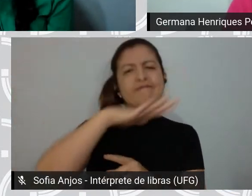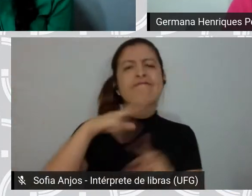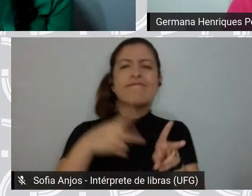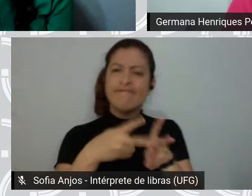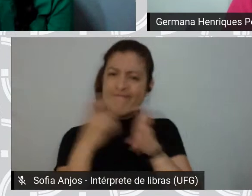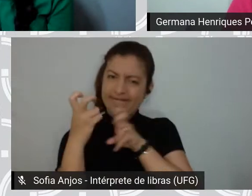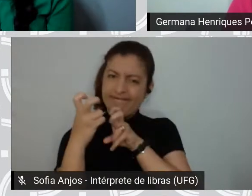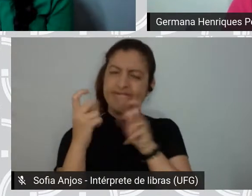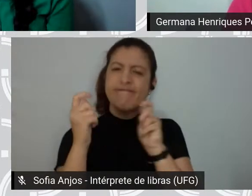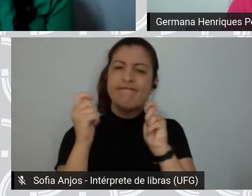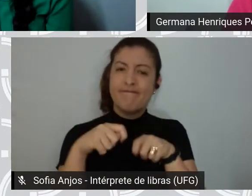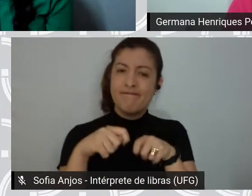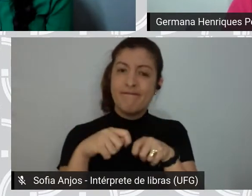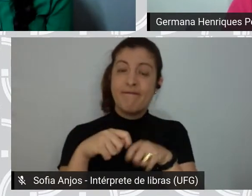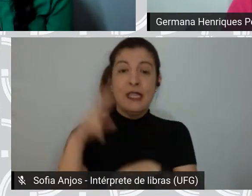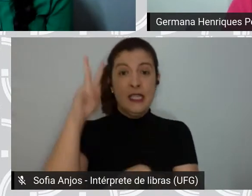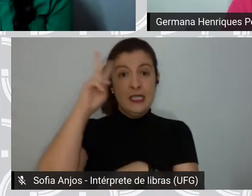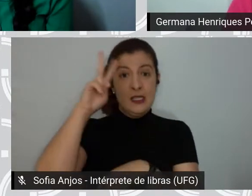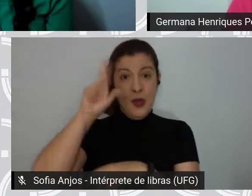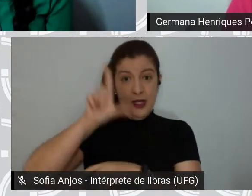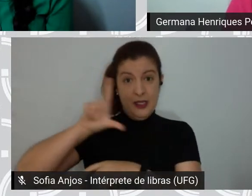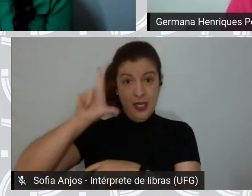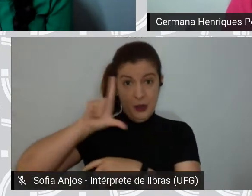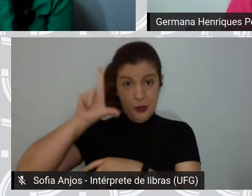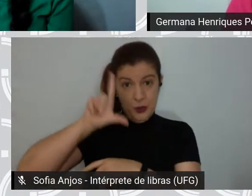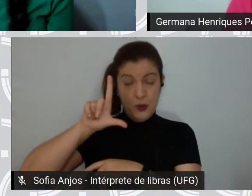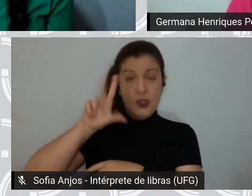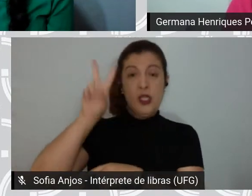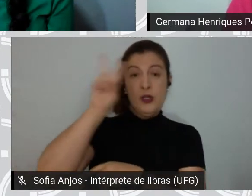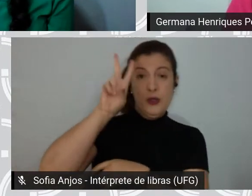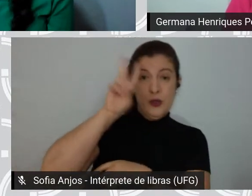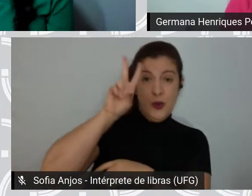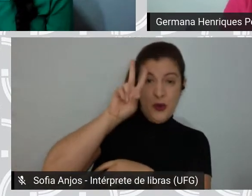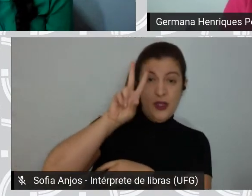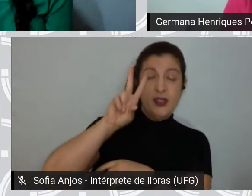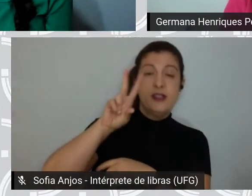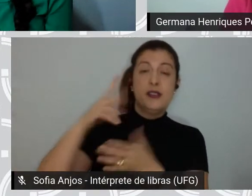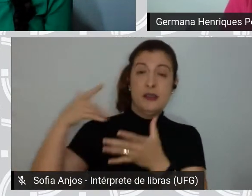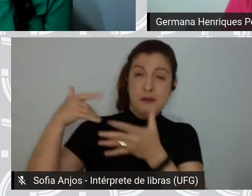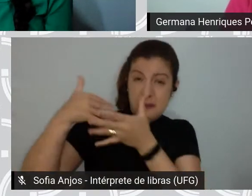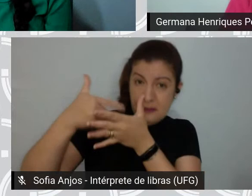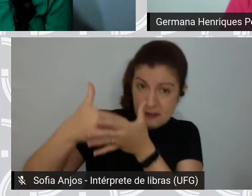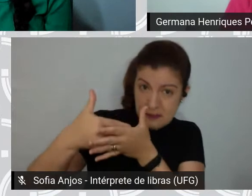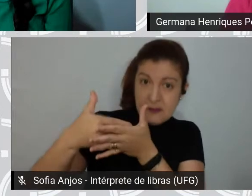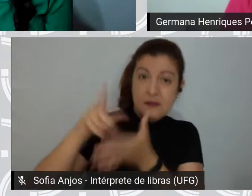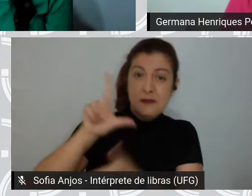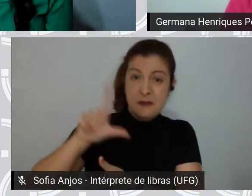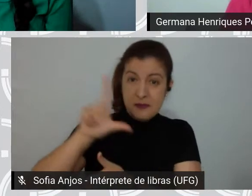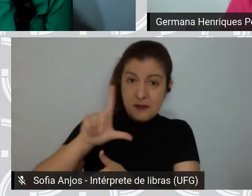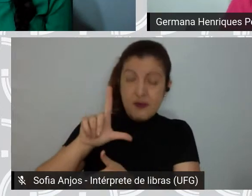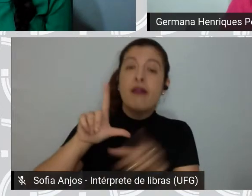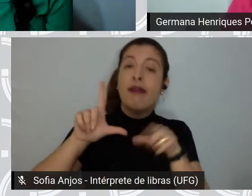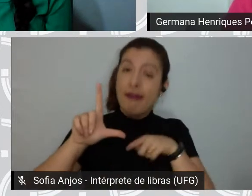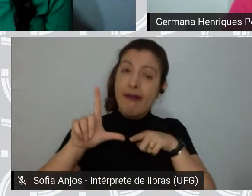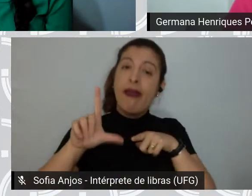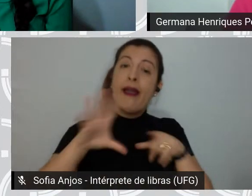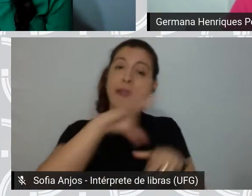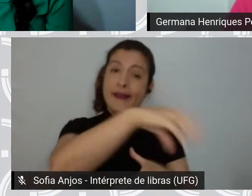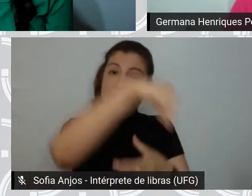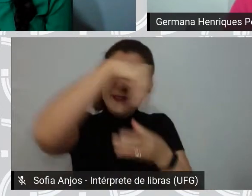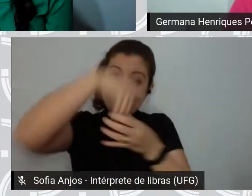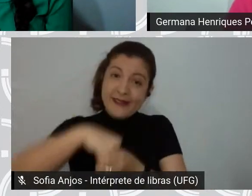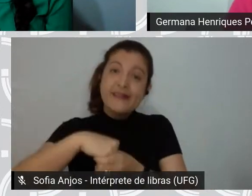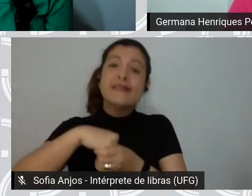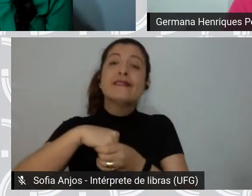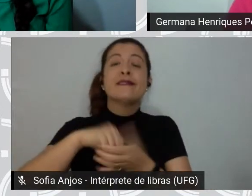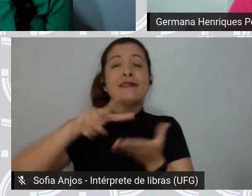como disciplina próxima da história literária, toma como objeto de estudo a tradução literária, cuja instabilidade